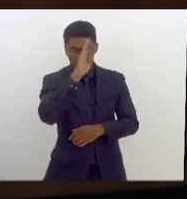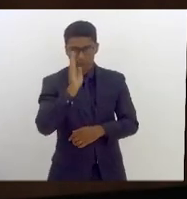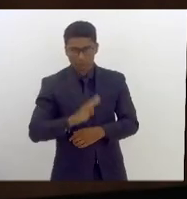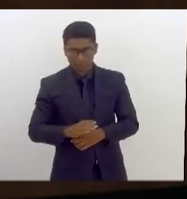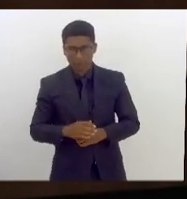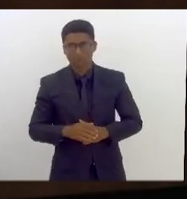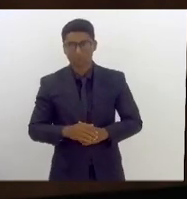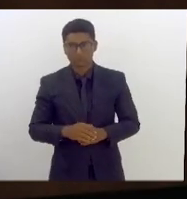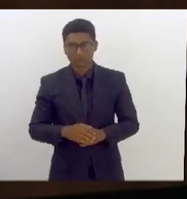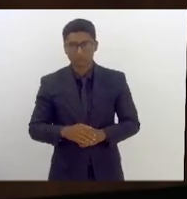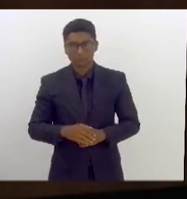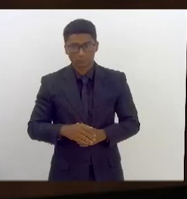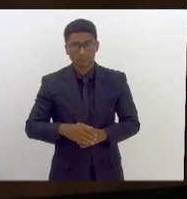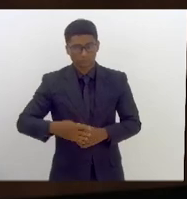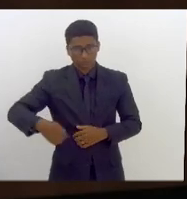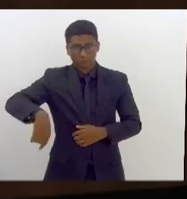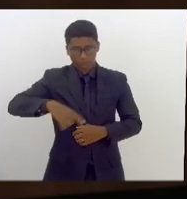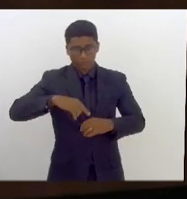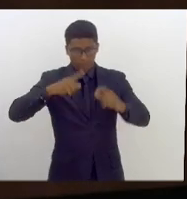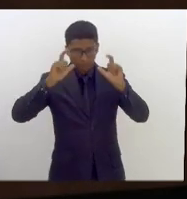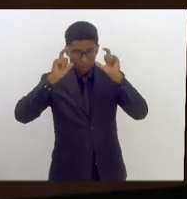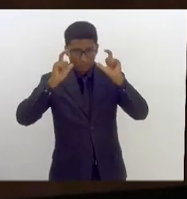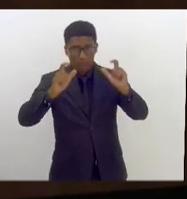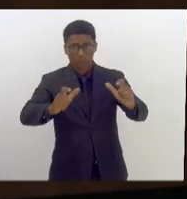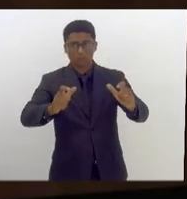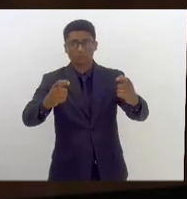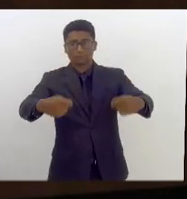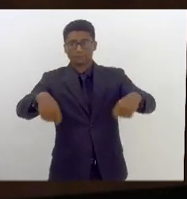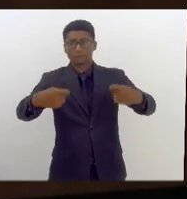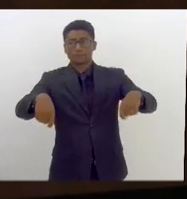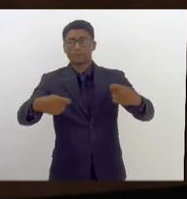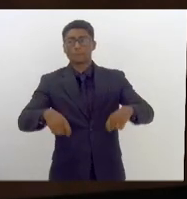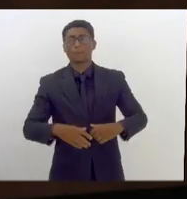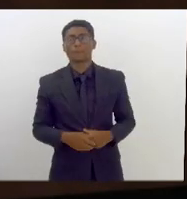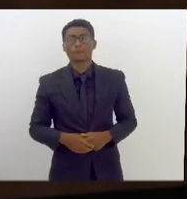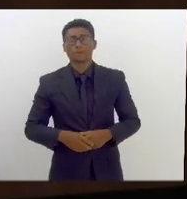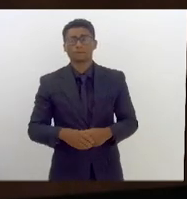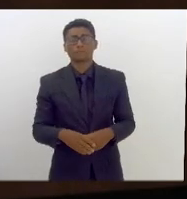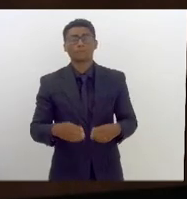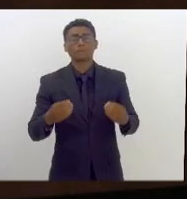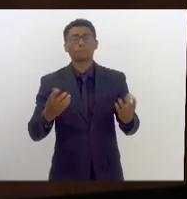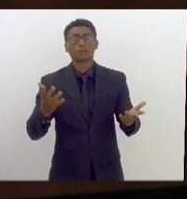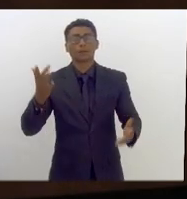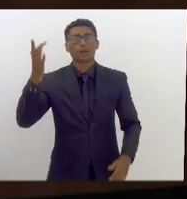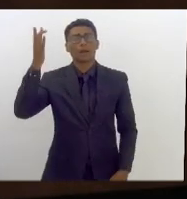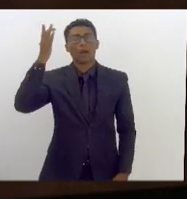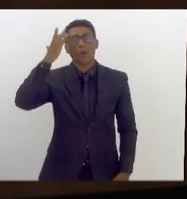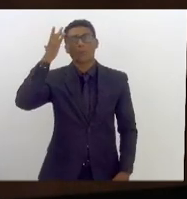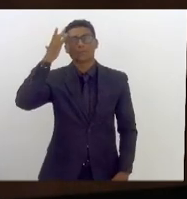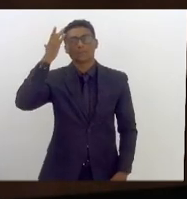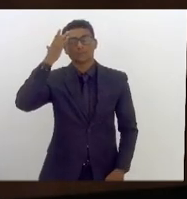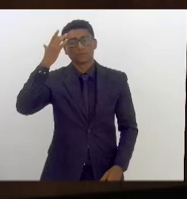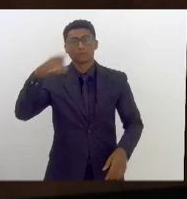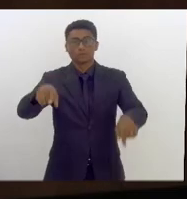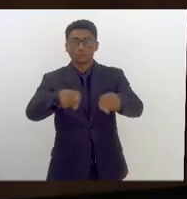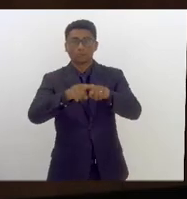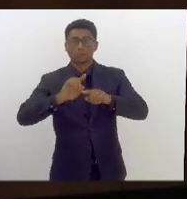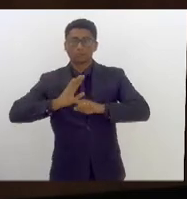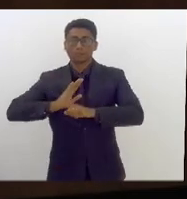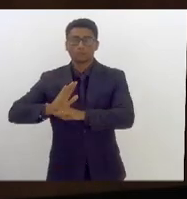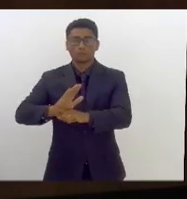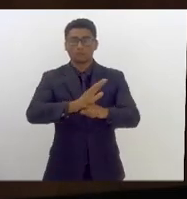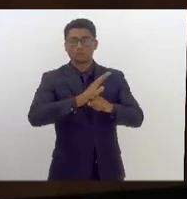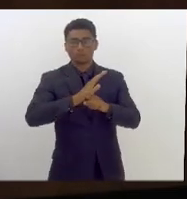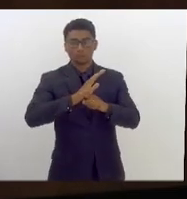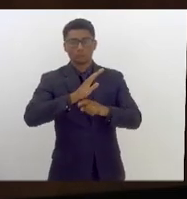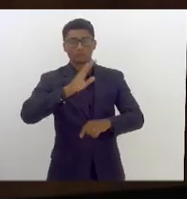Brasil, que a gente precisa se interessar, né, para que a gente possa ter consciência e ajudar que esse Brasil não acabe por